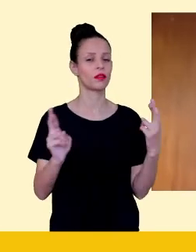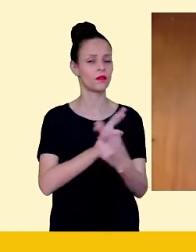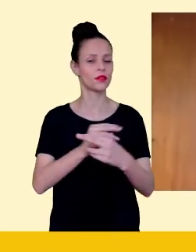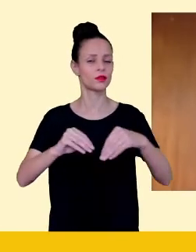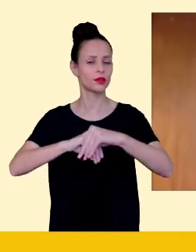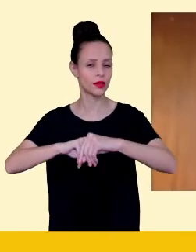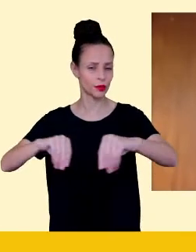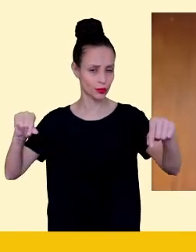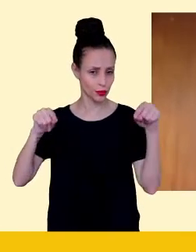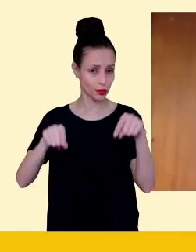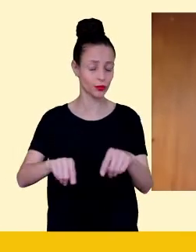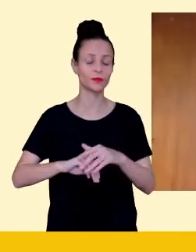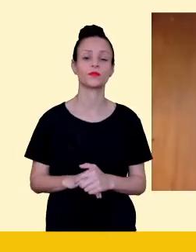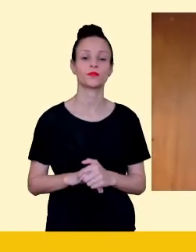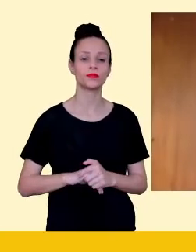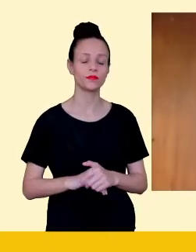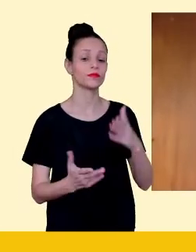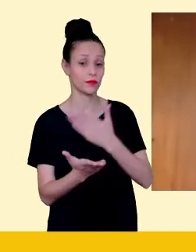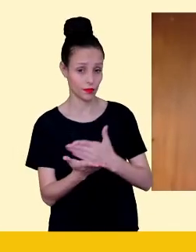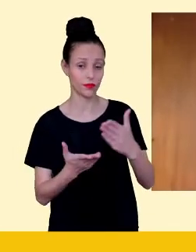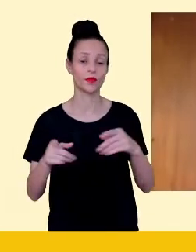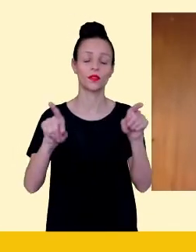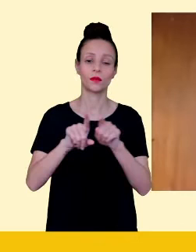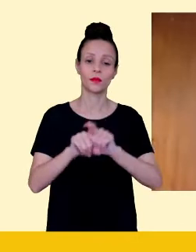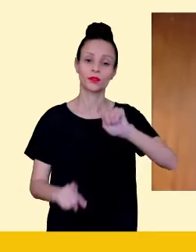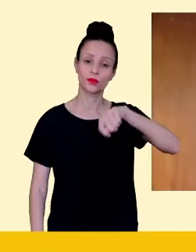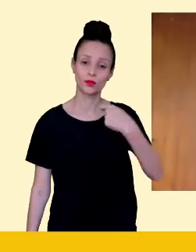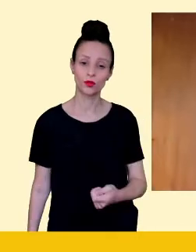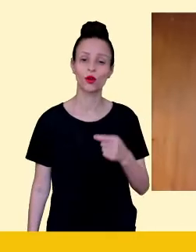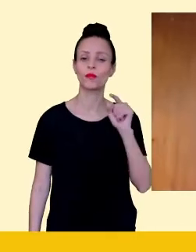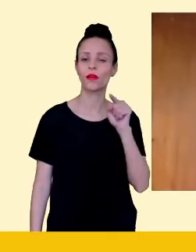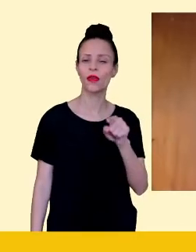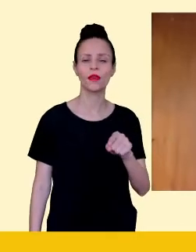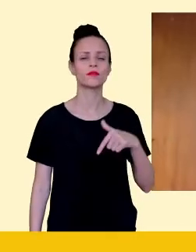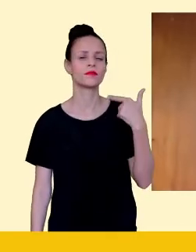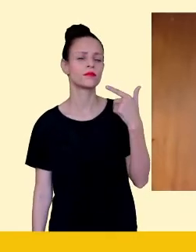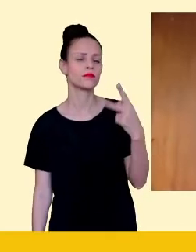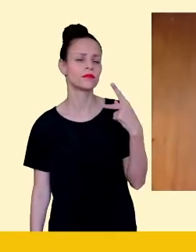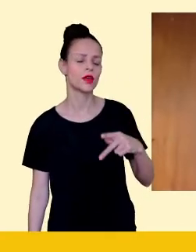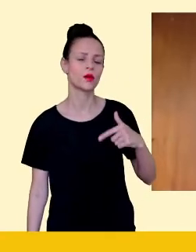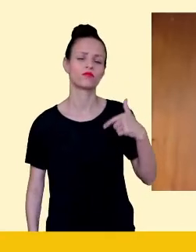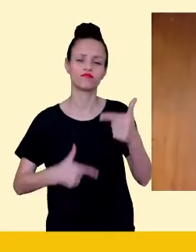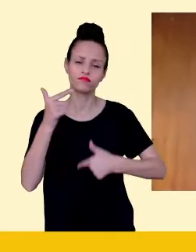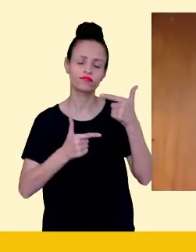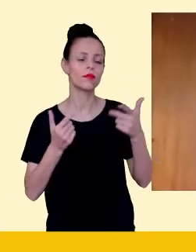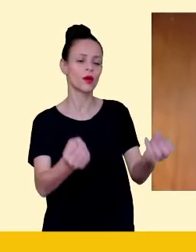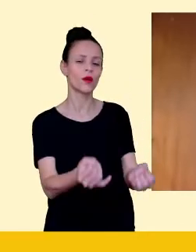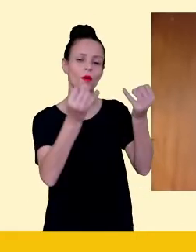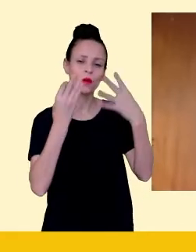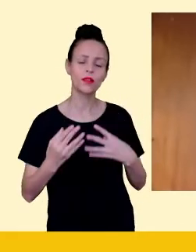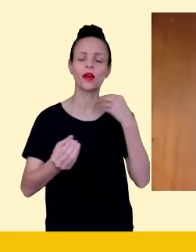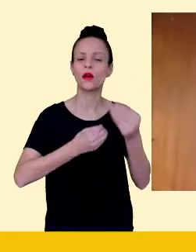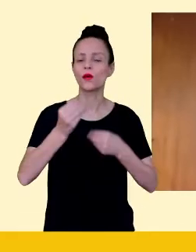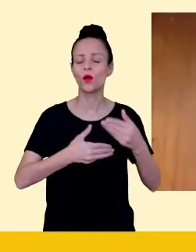para introduzir também um pouco sobre a sua filmografia, a sua carreira, se pudesse nos contar um pouco como que vai se dando esse percurso, como que